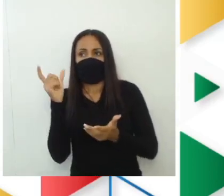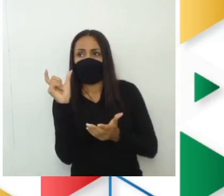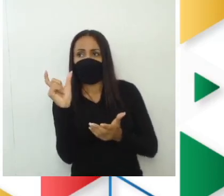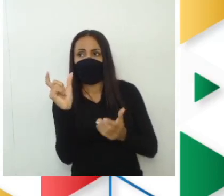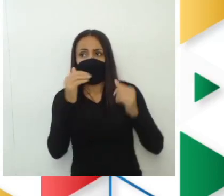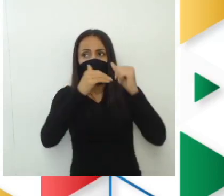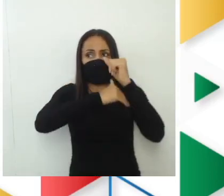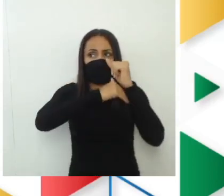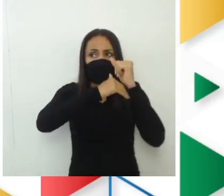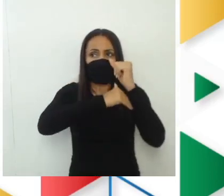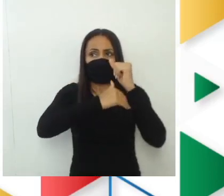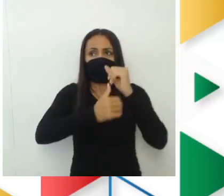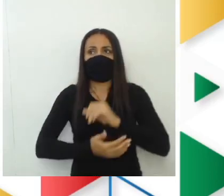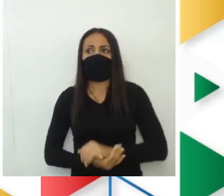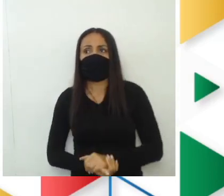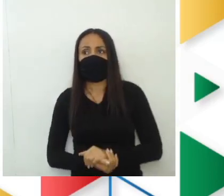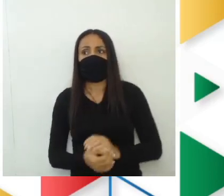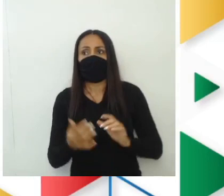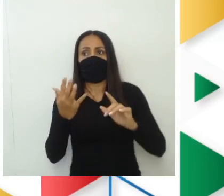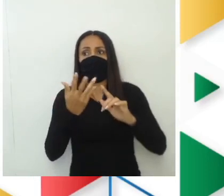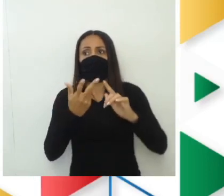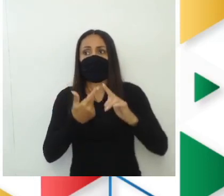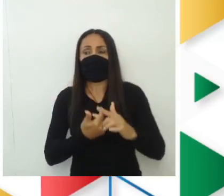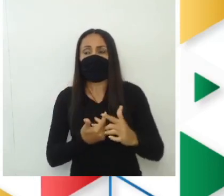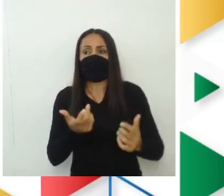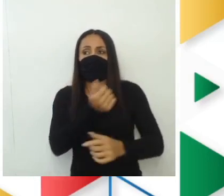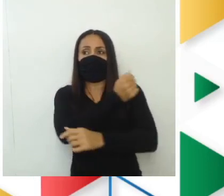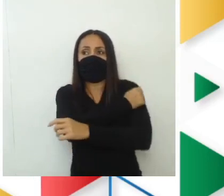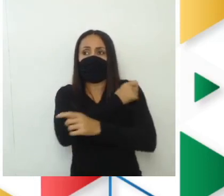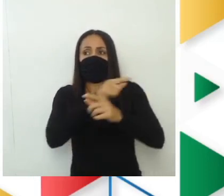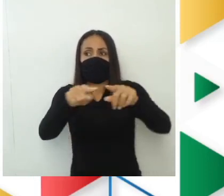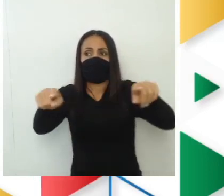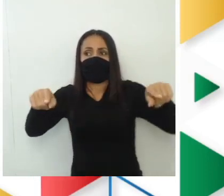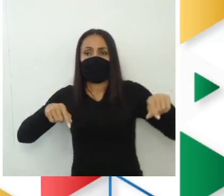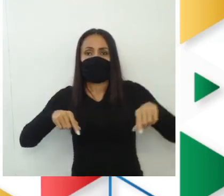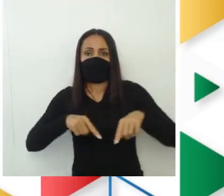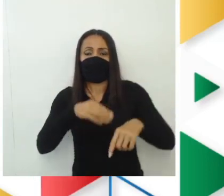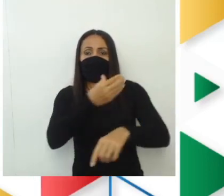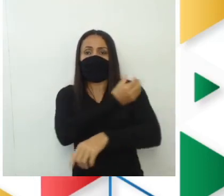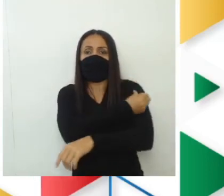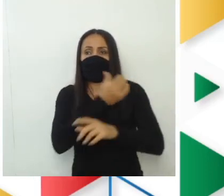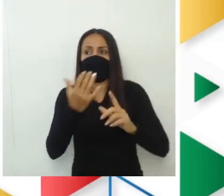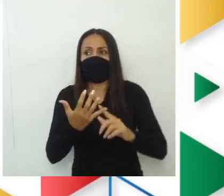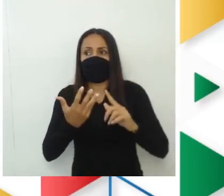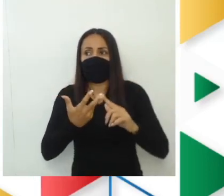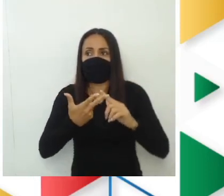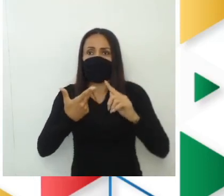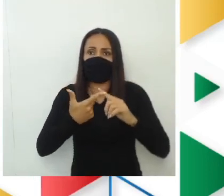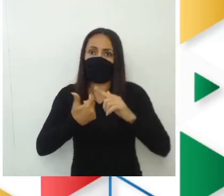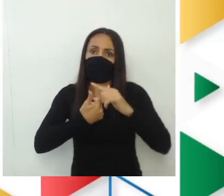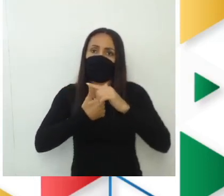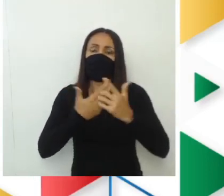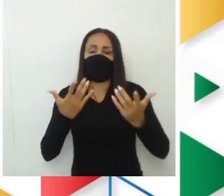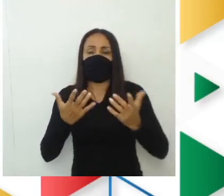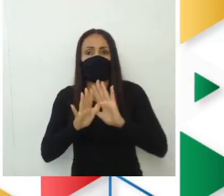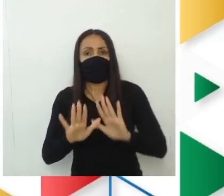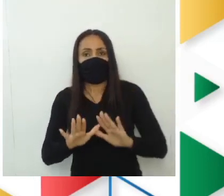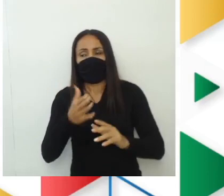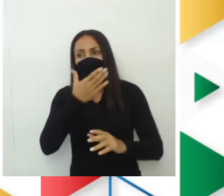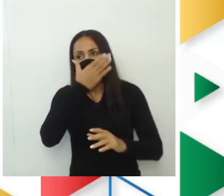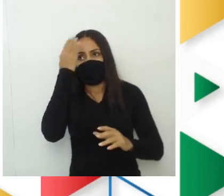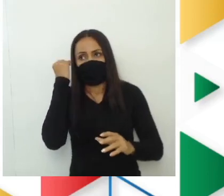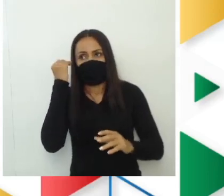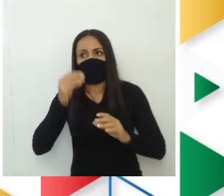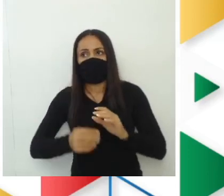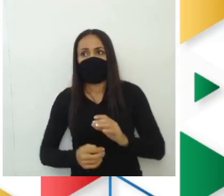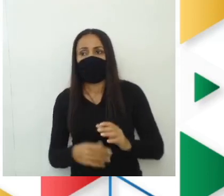também. Quantidade de alunos de uma sala do 6º ano. Contagem. E não esquece, além da contagem,